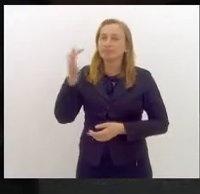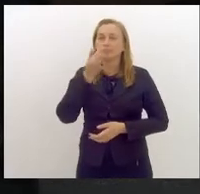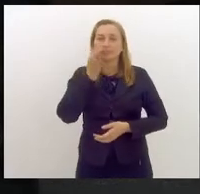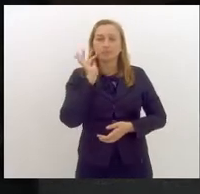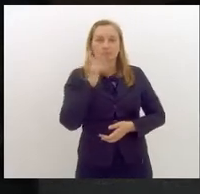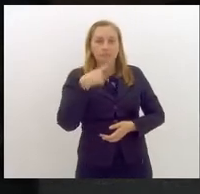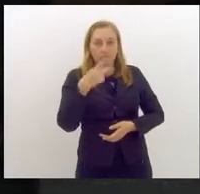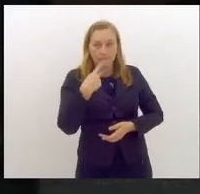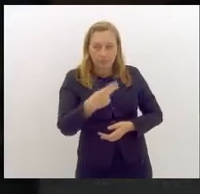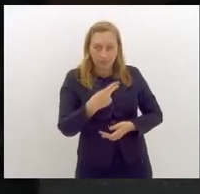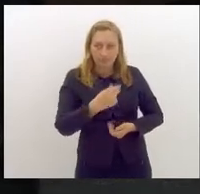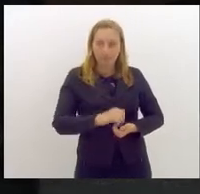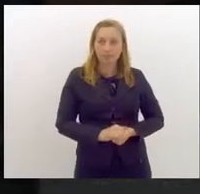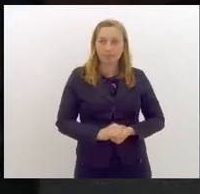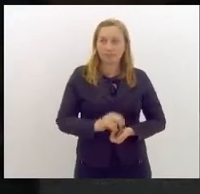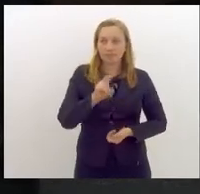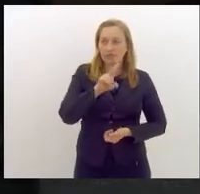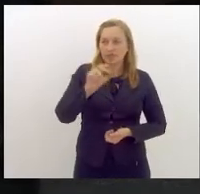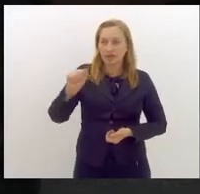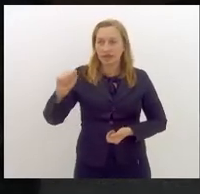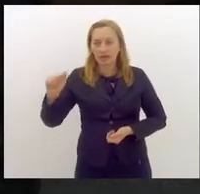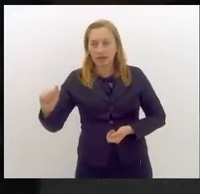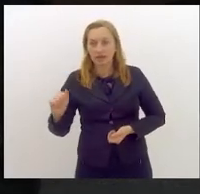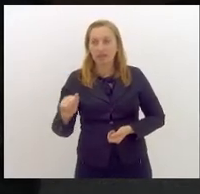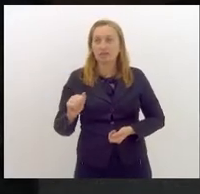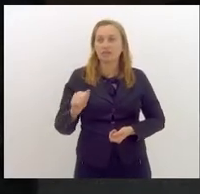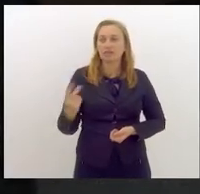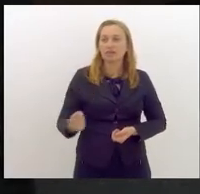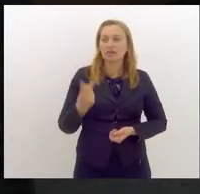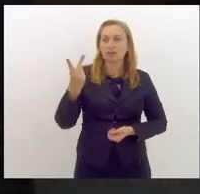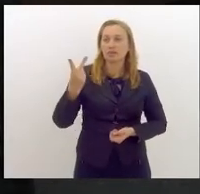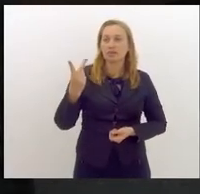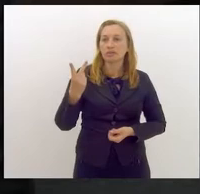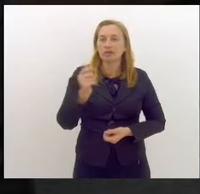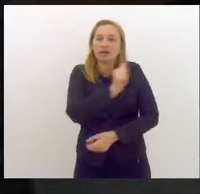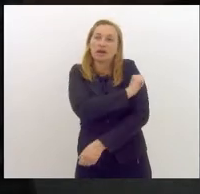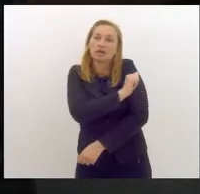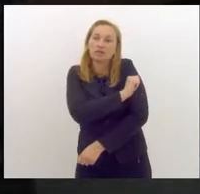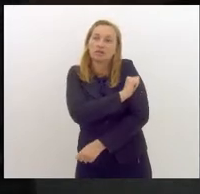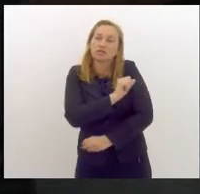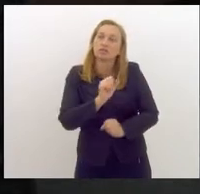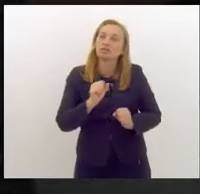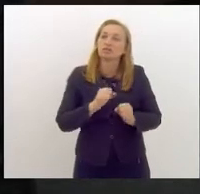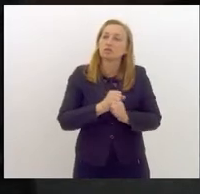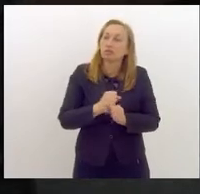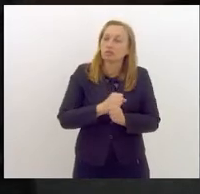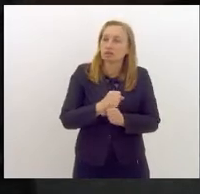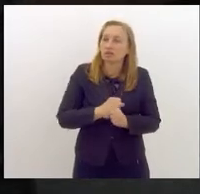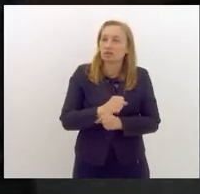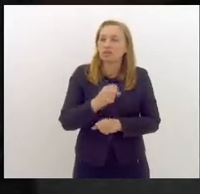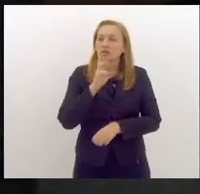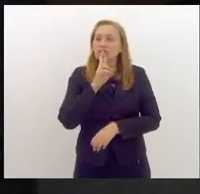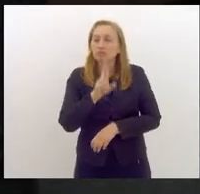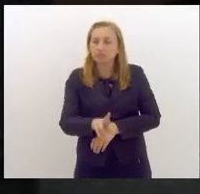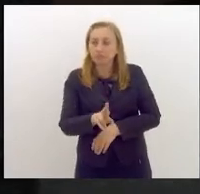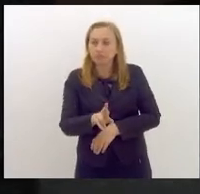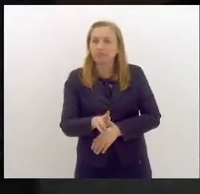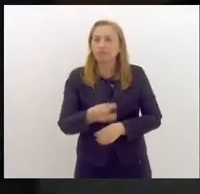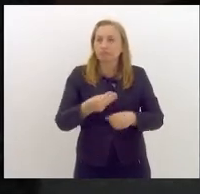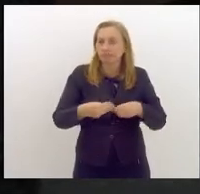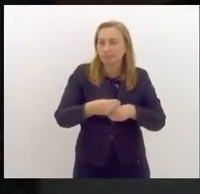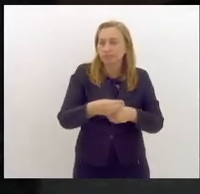é a complementação vaar é valor aluno ano pro resultado Isso é uma complementação a qual os municípios precisam